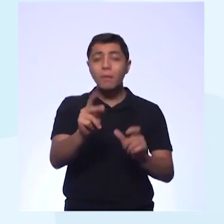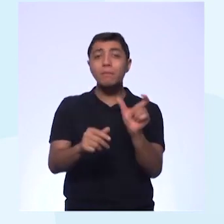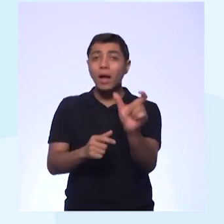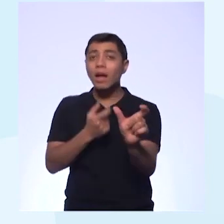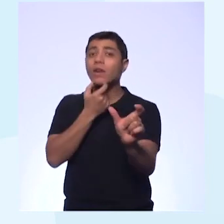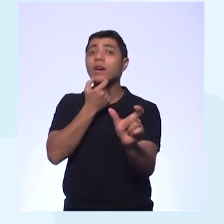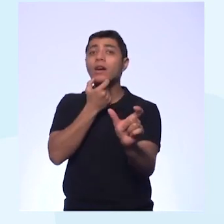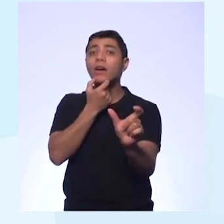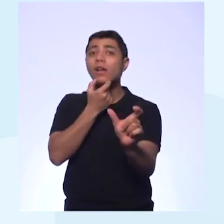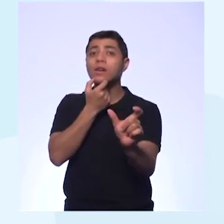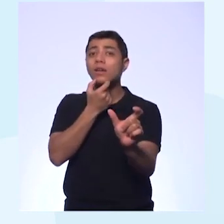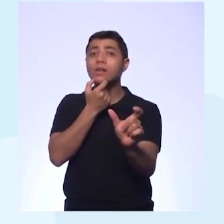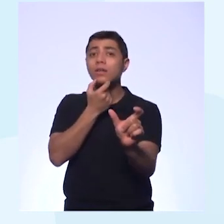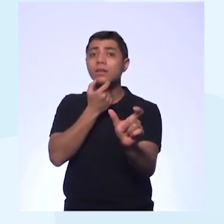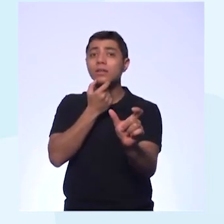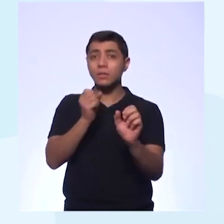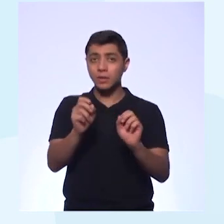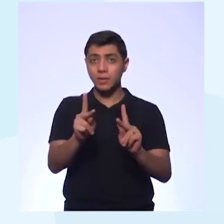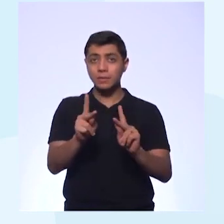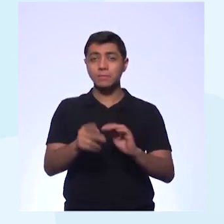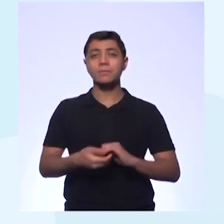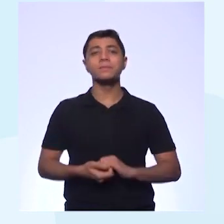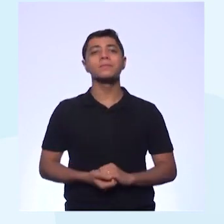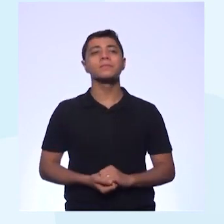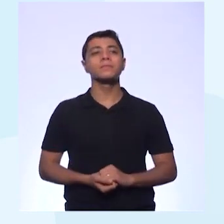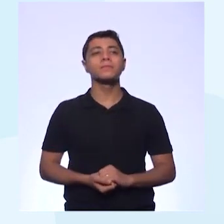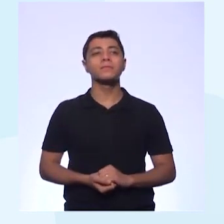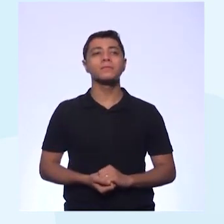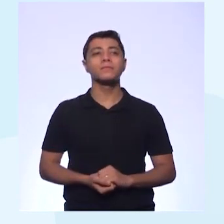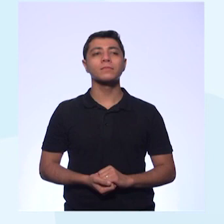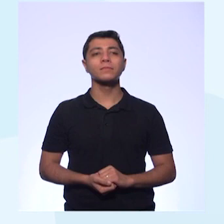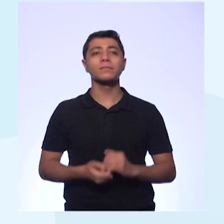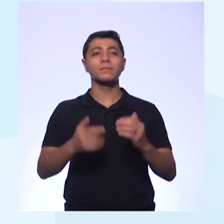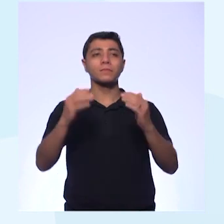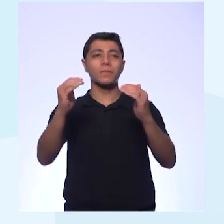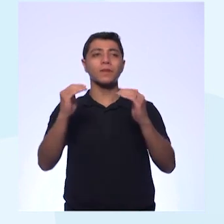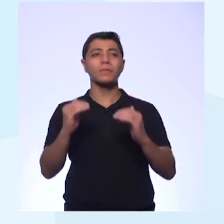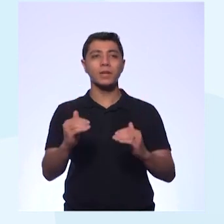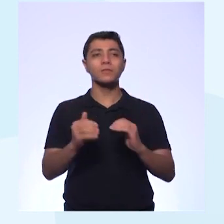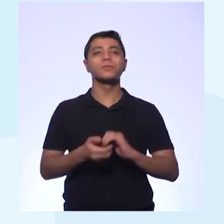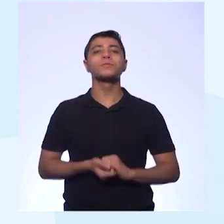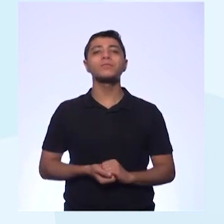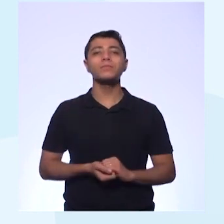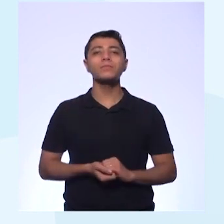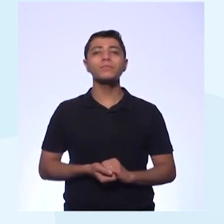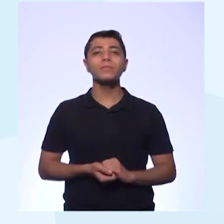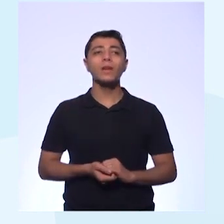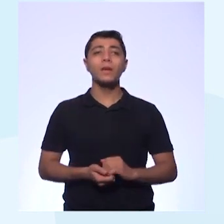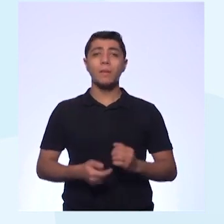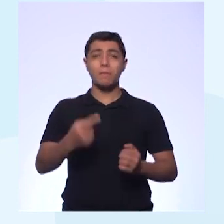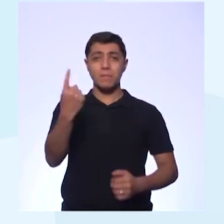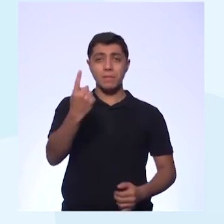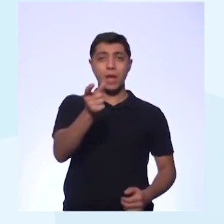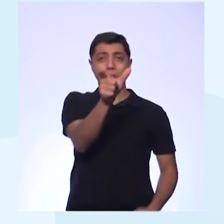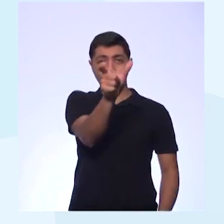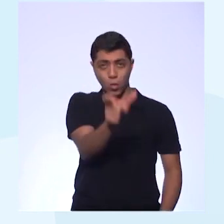second columns in the KWL chart. Preencha a primeira e a segunda coluna